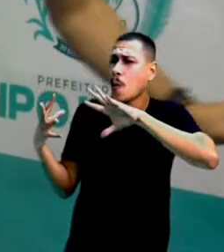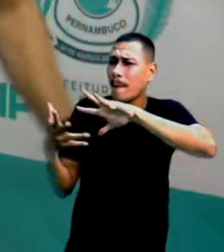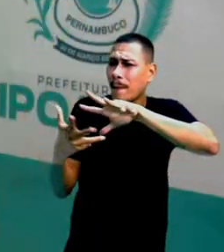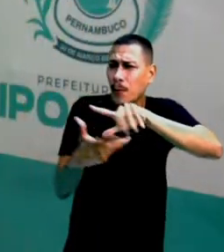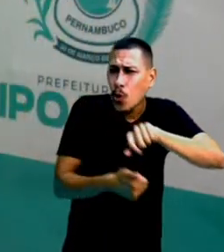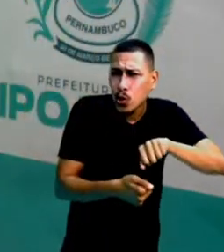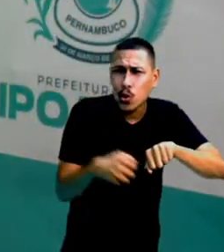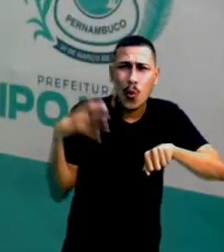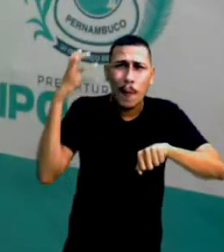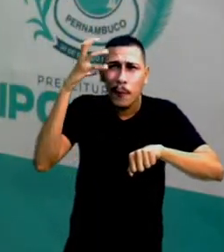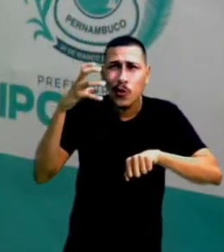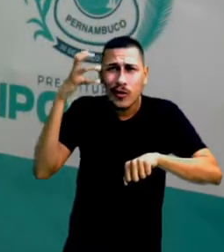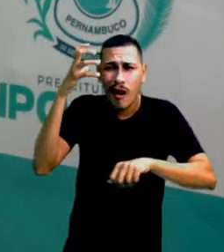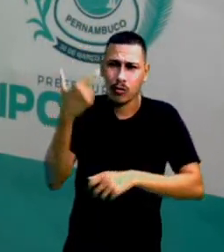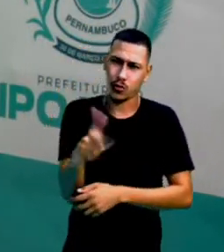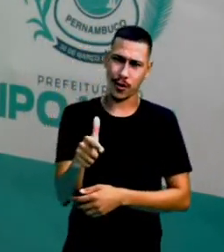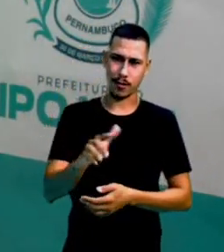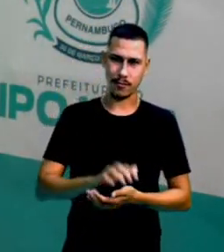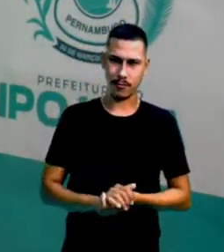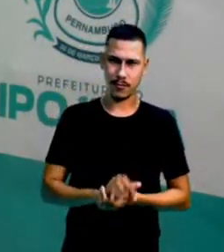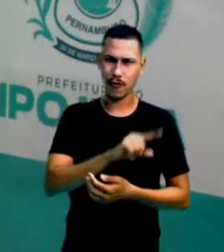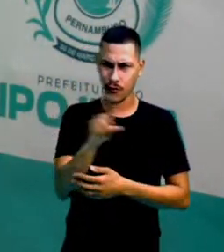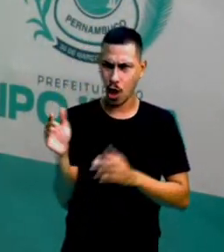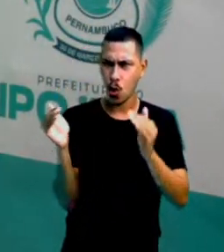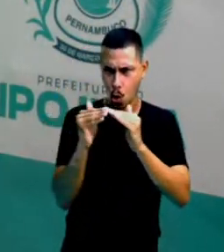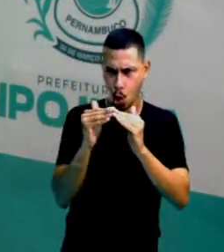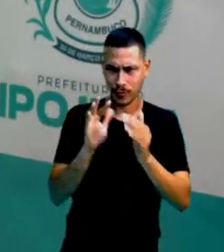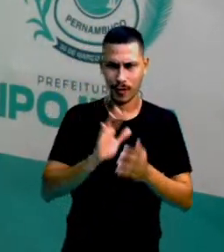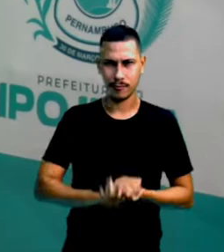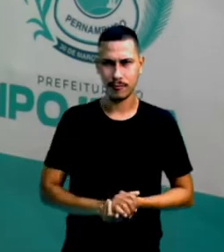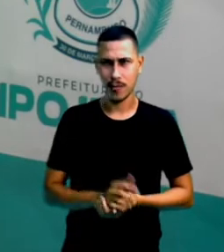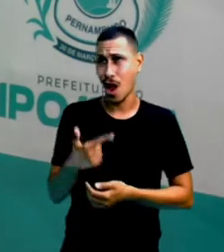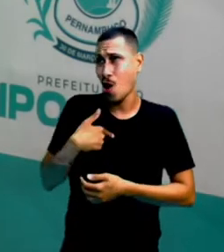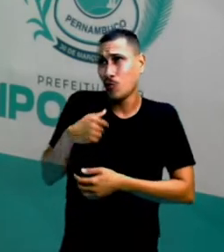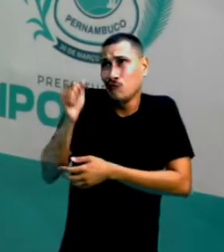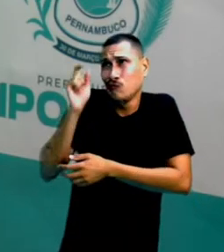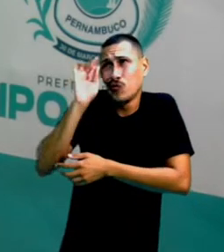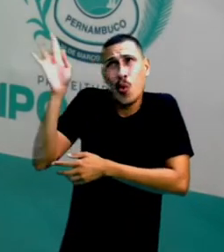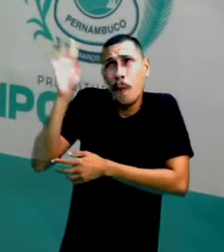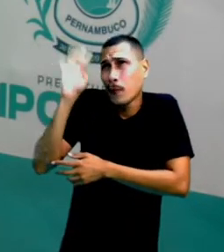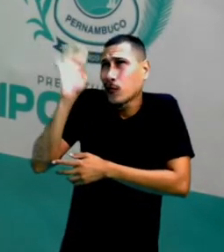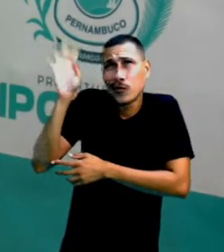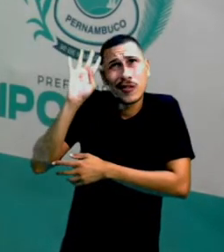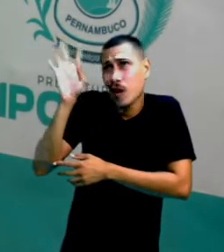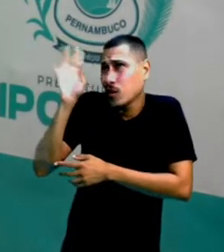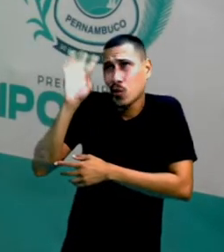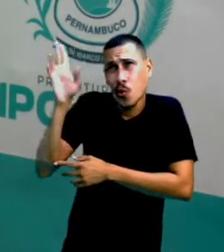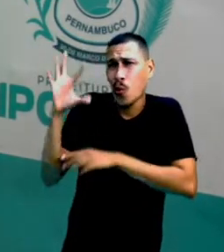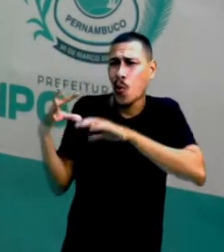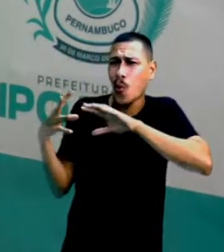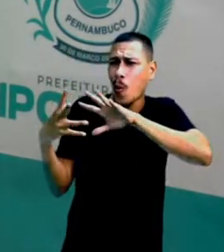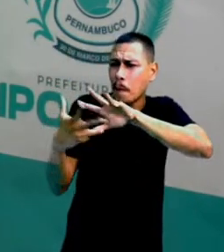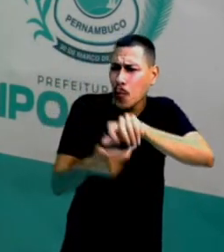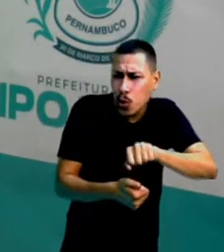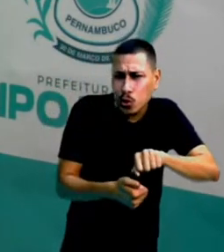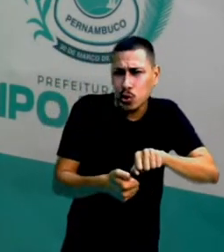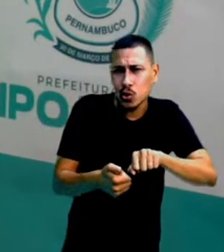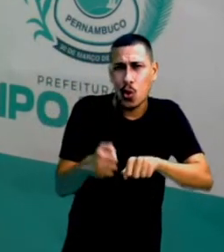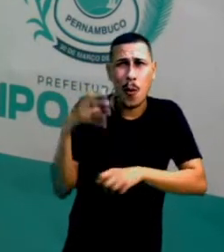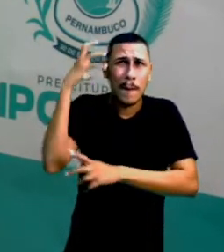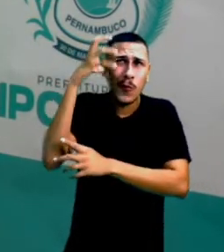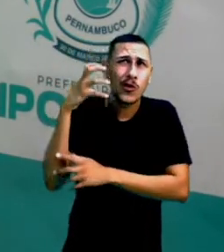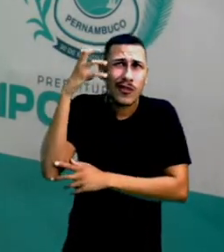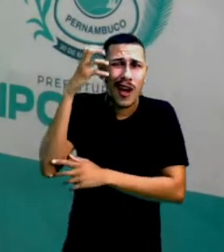comigo e para mim é impossível imaginar um mundo sem música é muito estranho muito estranho